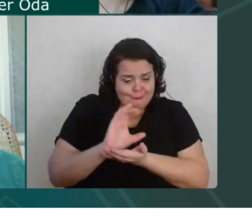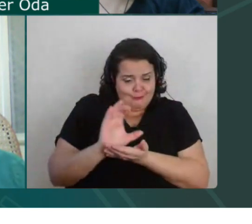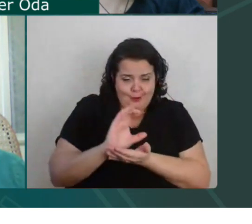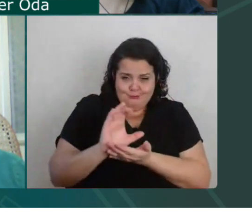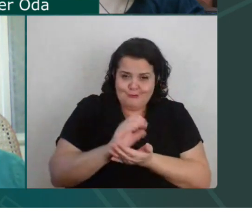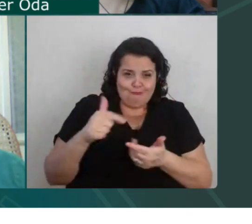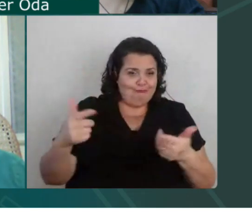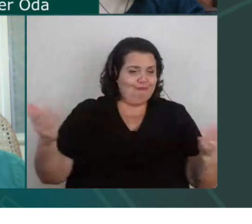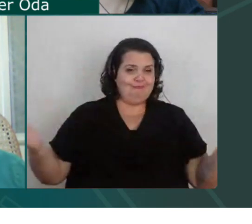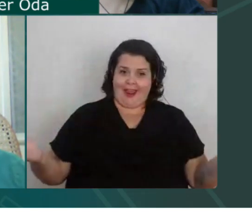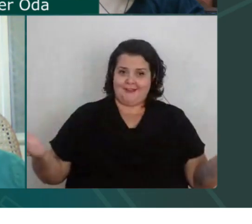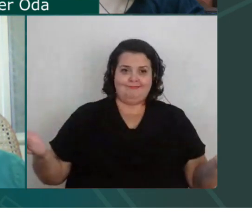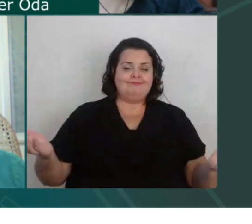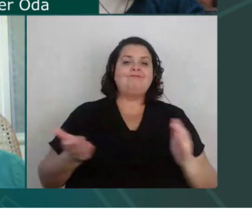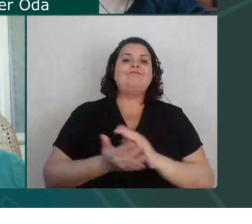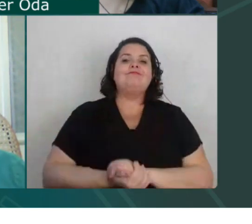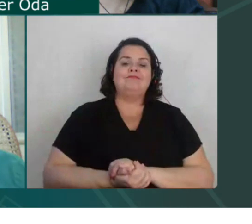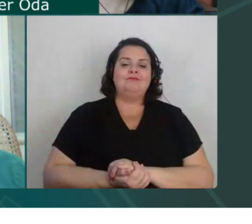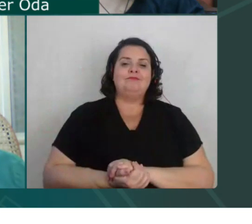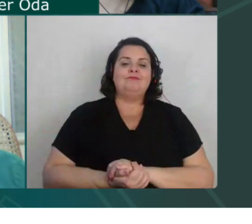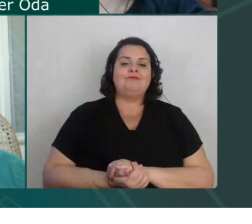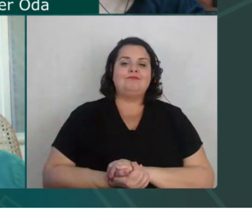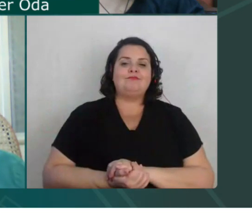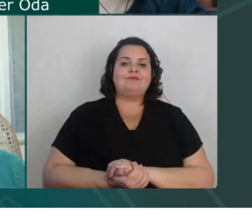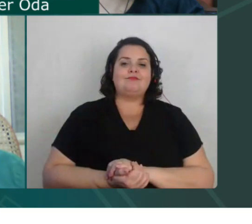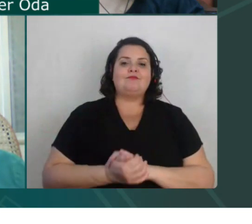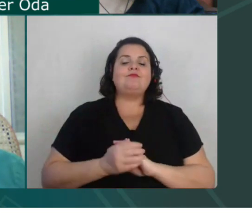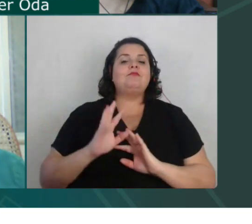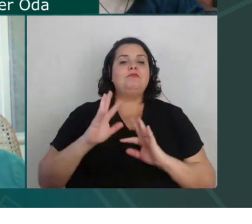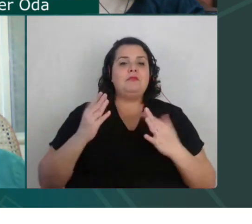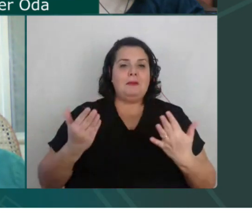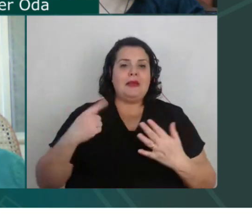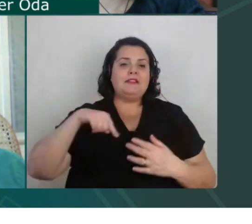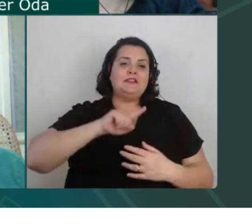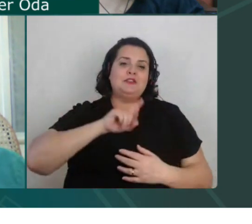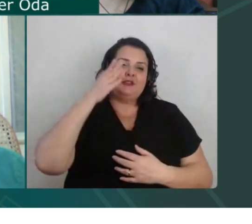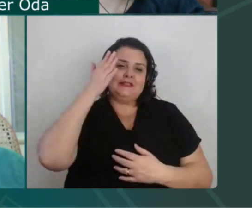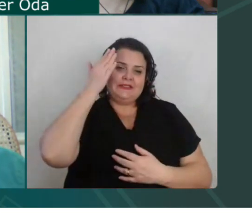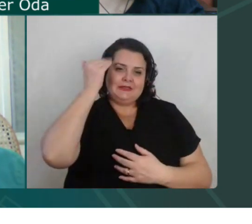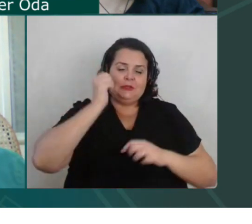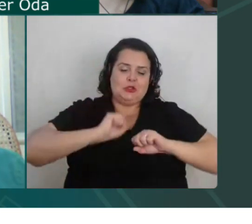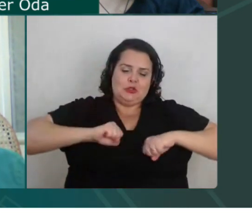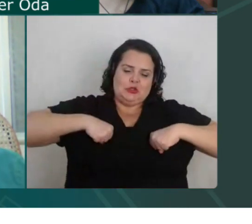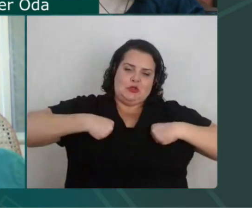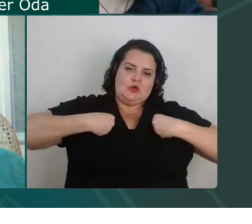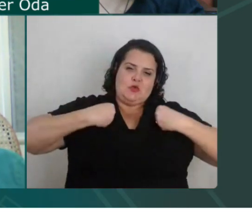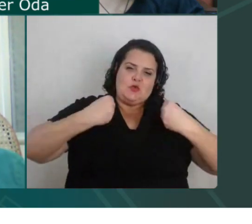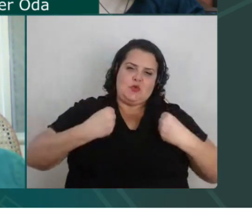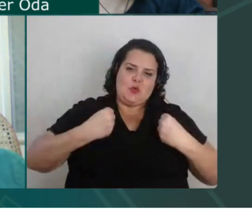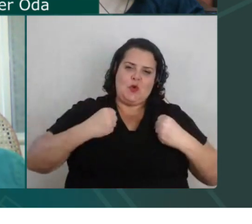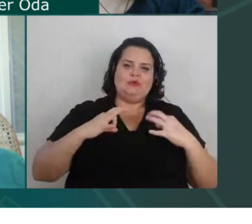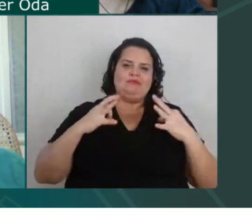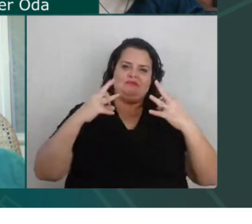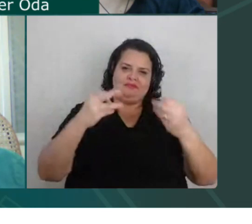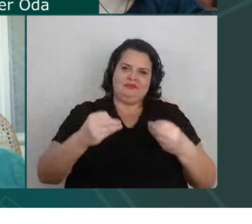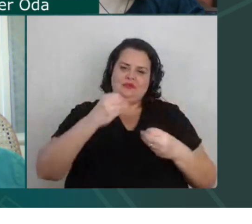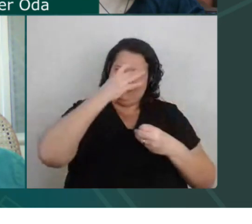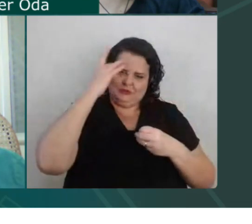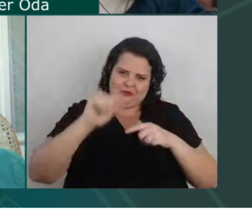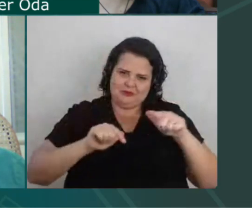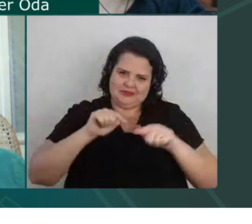para enfrentar esta pandemia, o esforço que os trabalhadores do SUS estão fazendo, e eu tenho certeza que